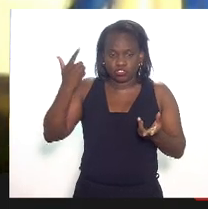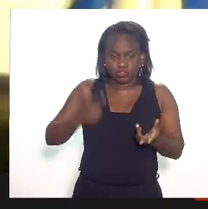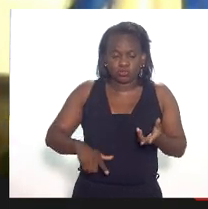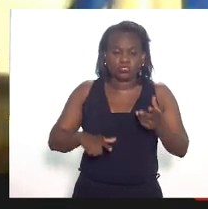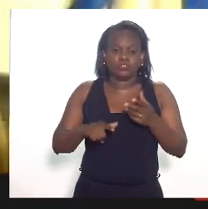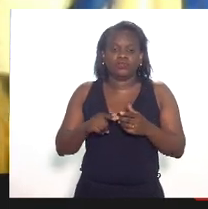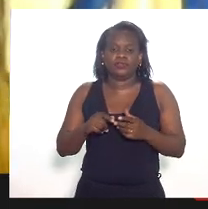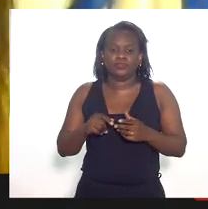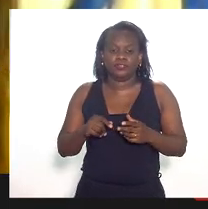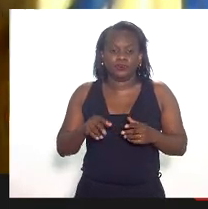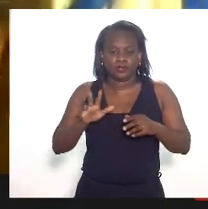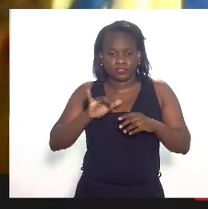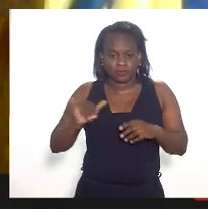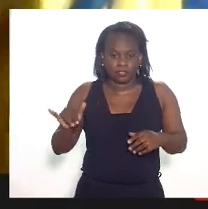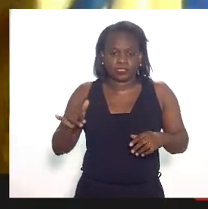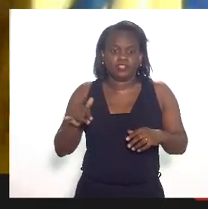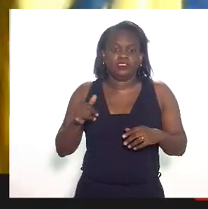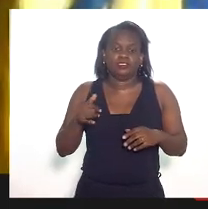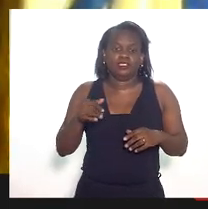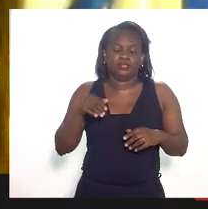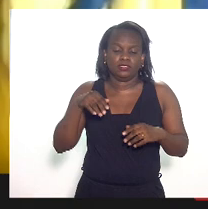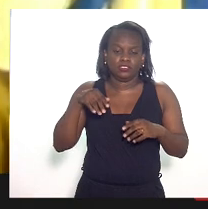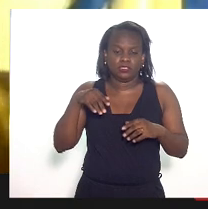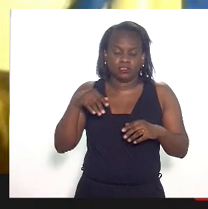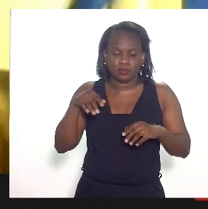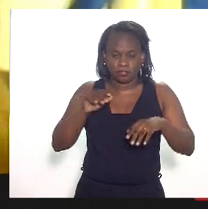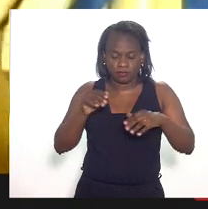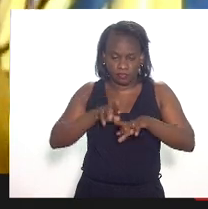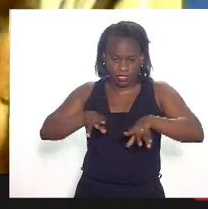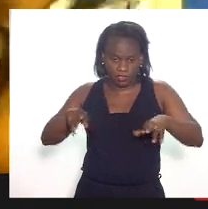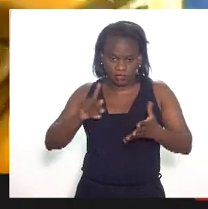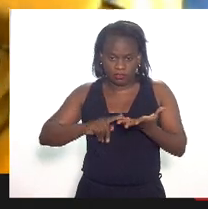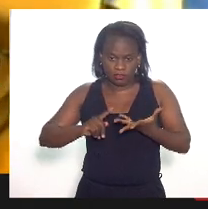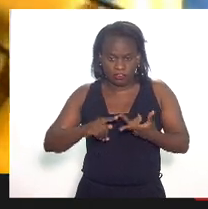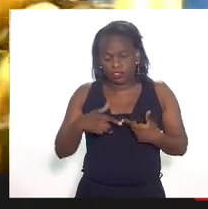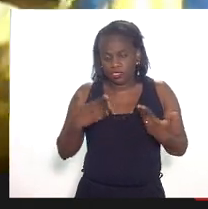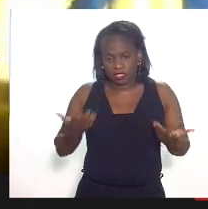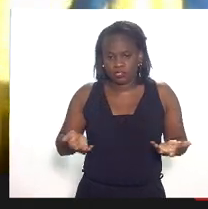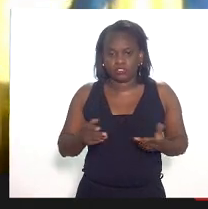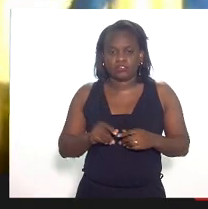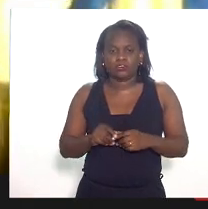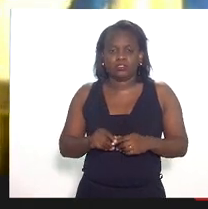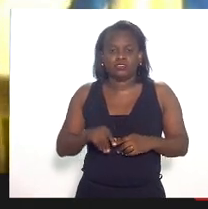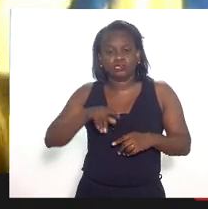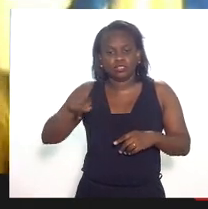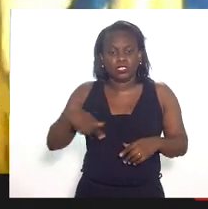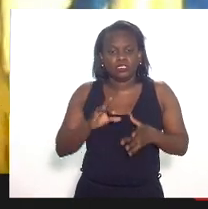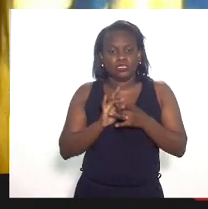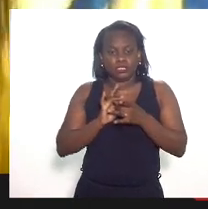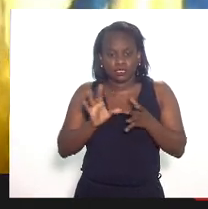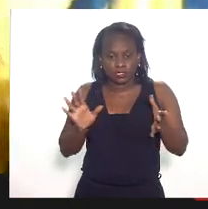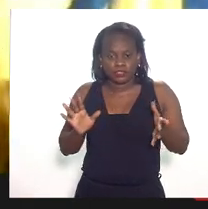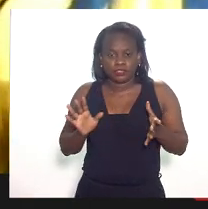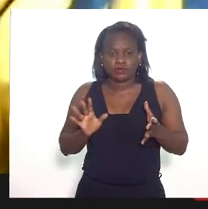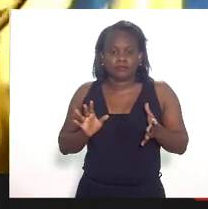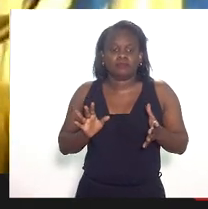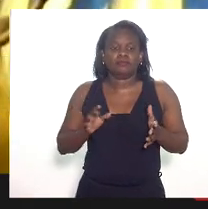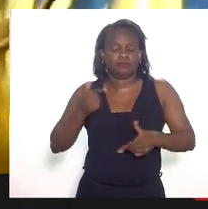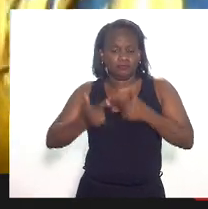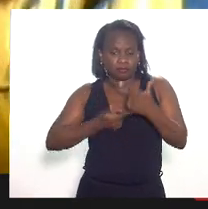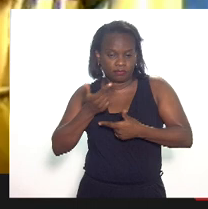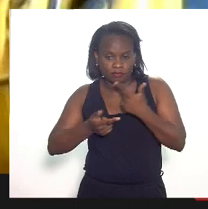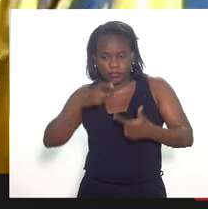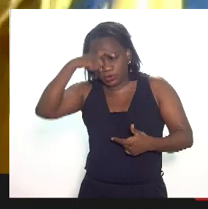relançá-lo com novos valores, né, unitários. E é isso, assim, estamos à disposição e